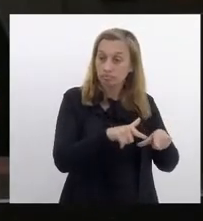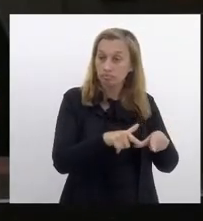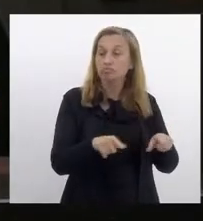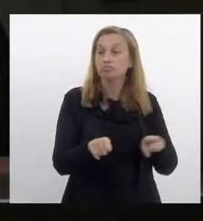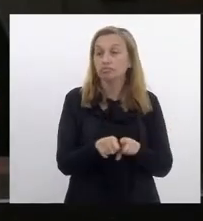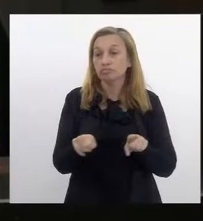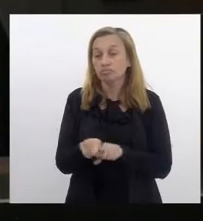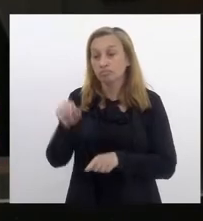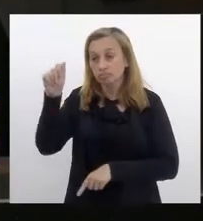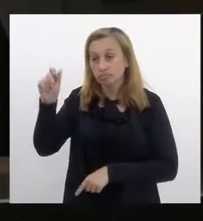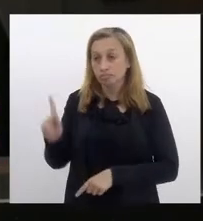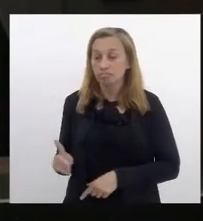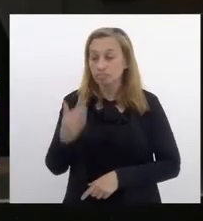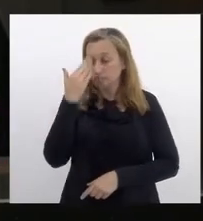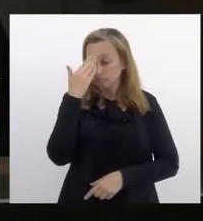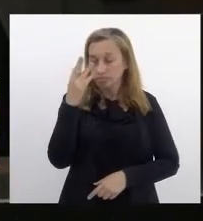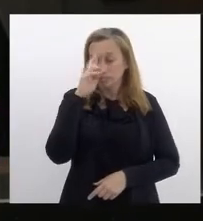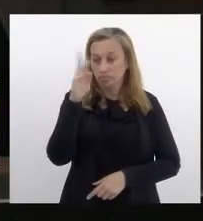deputada. Muito obrigado.